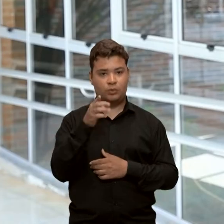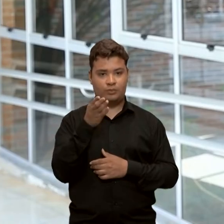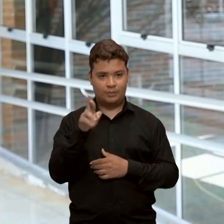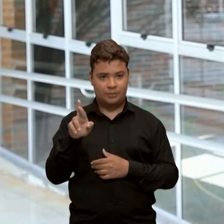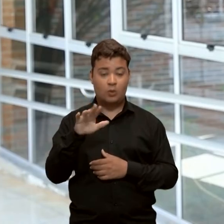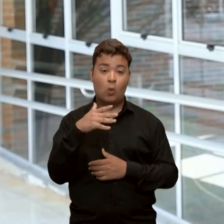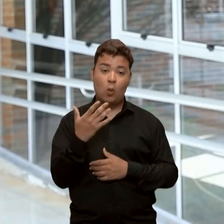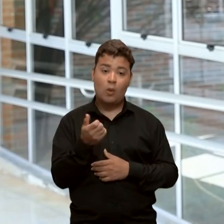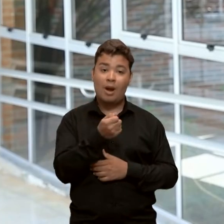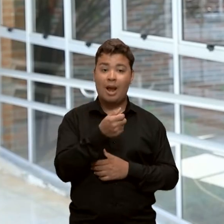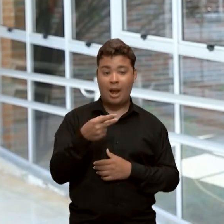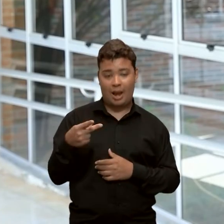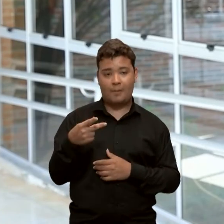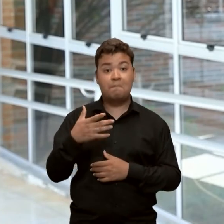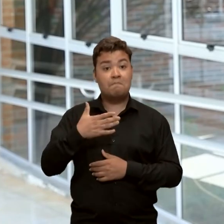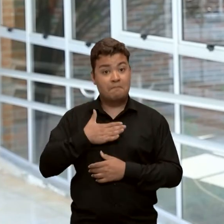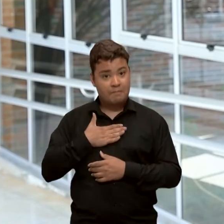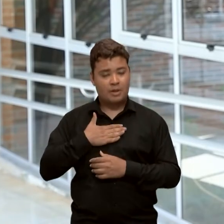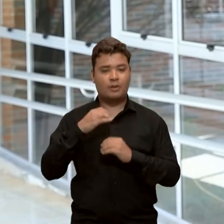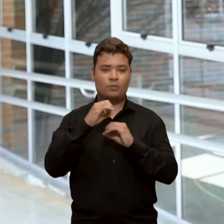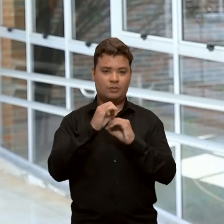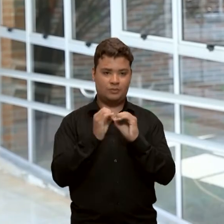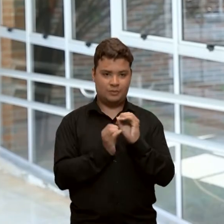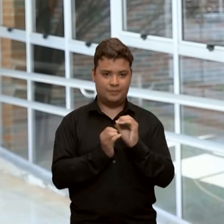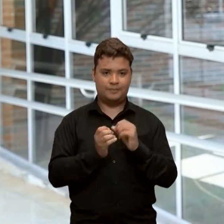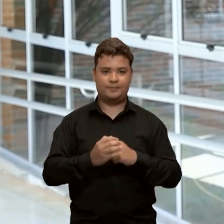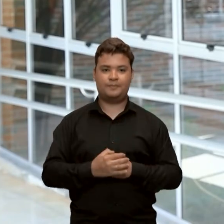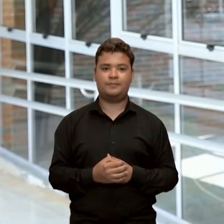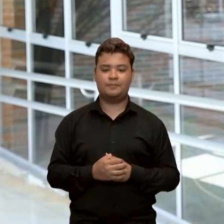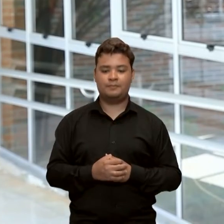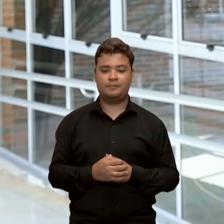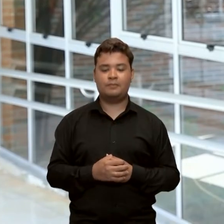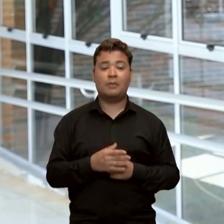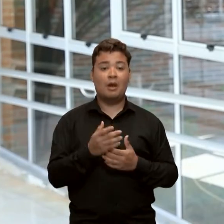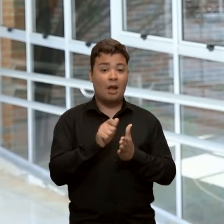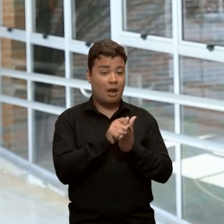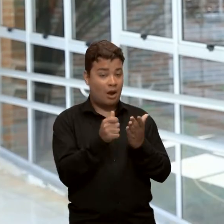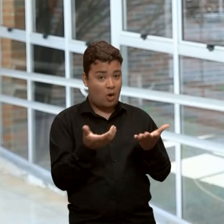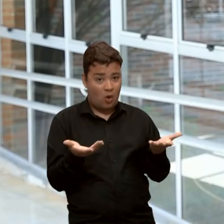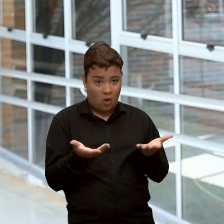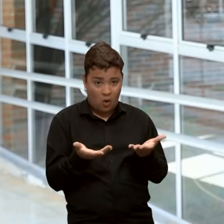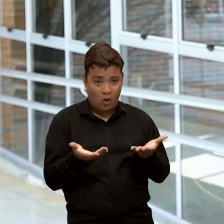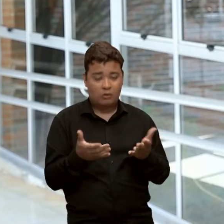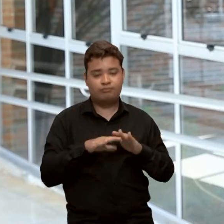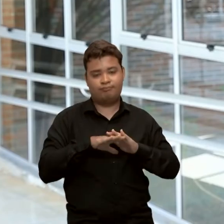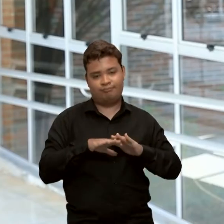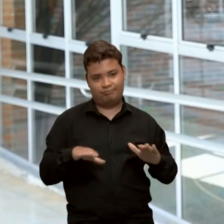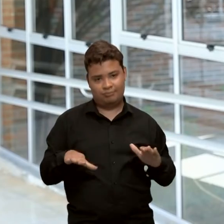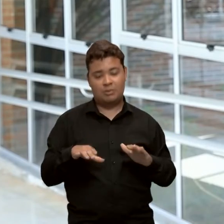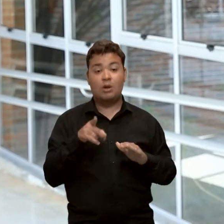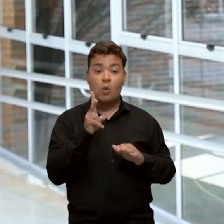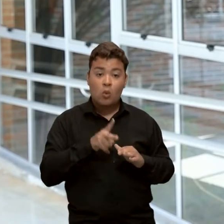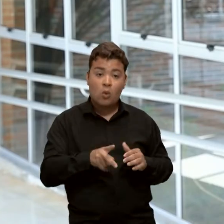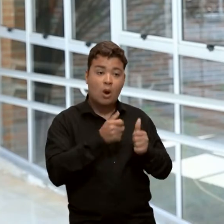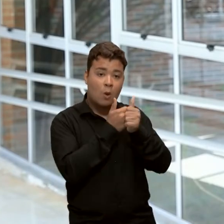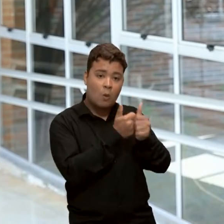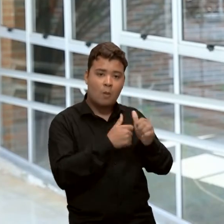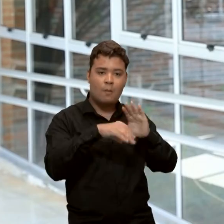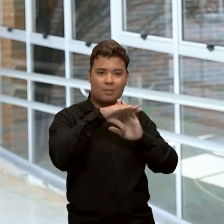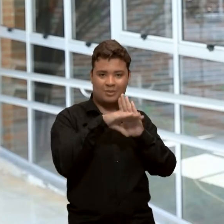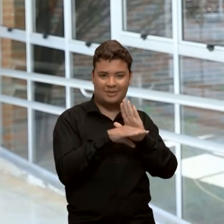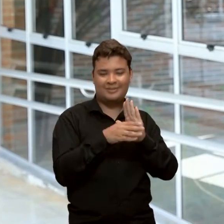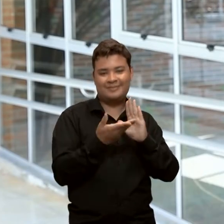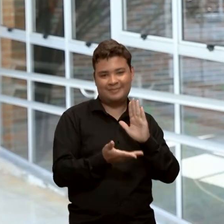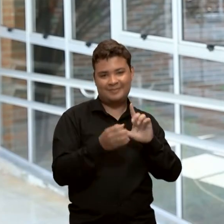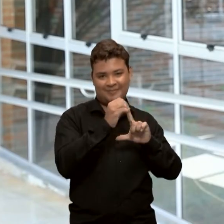ou pelo aplicativo Minha UFG. E essa foi a nossa agenda de hoje. Continue acompanhando a nossa programação aqui na